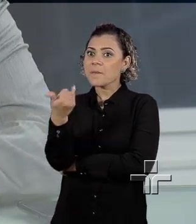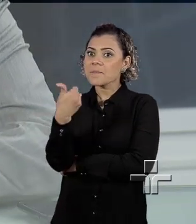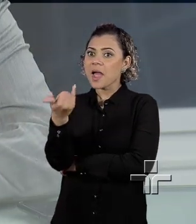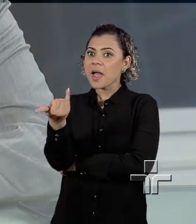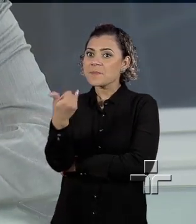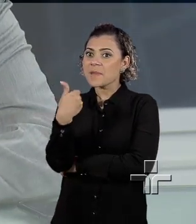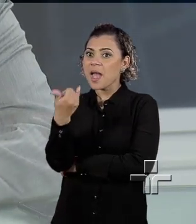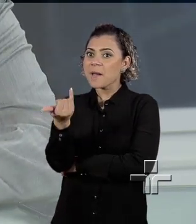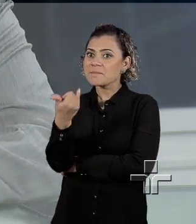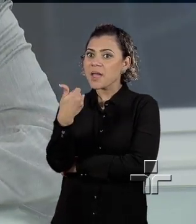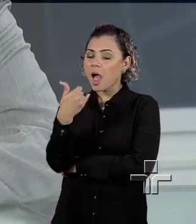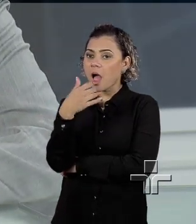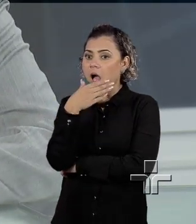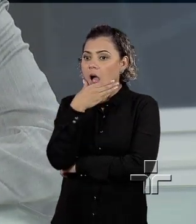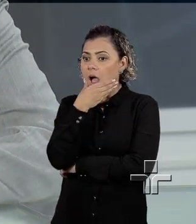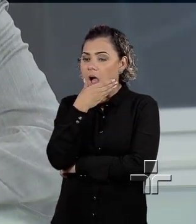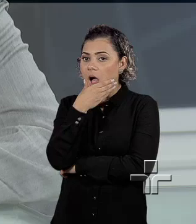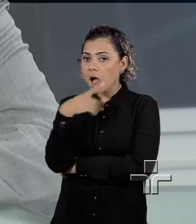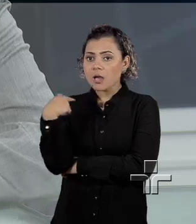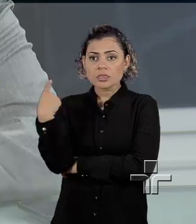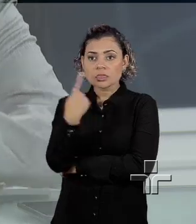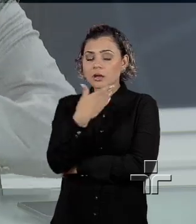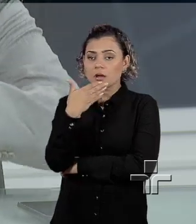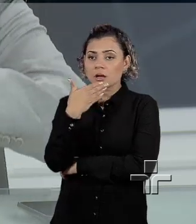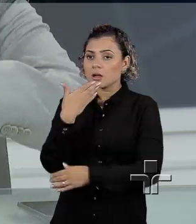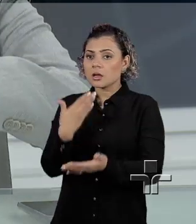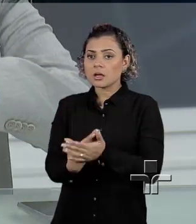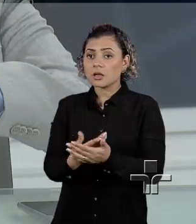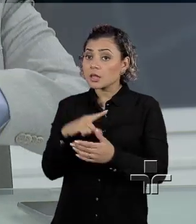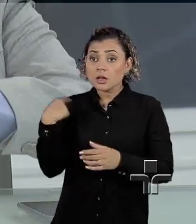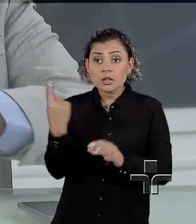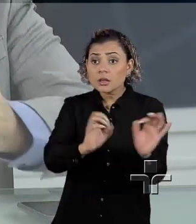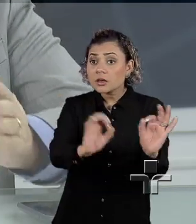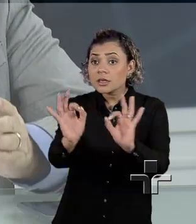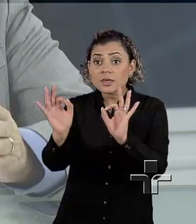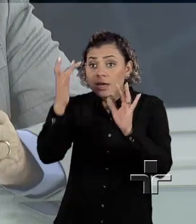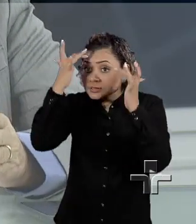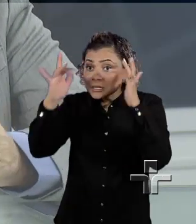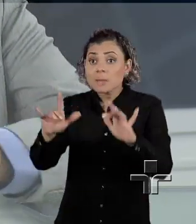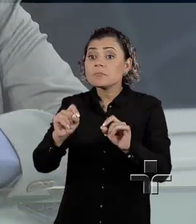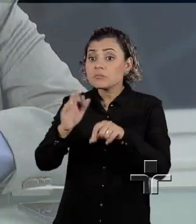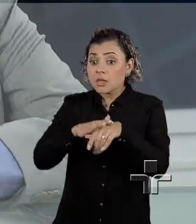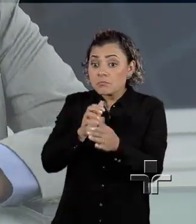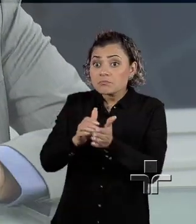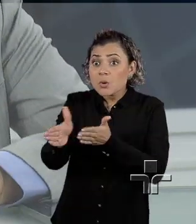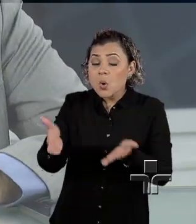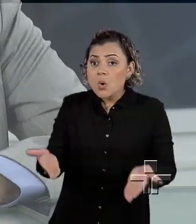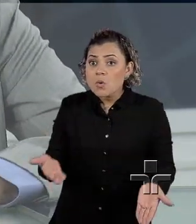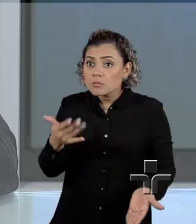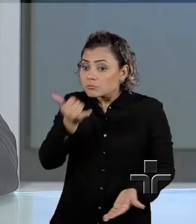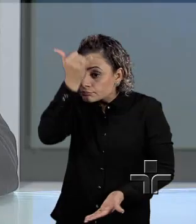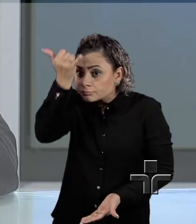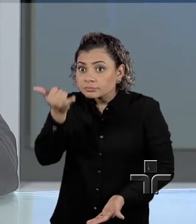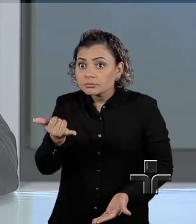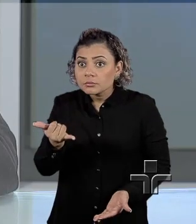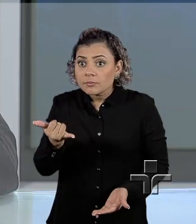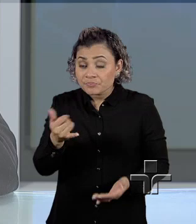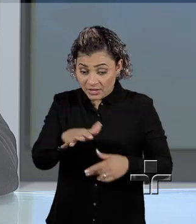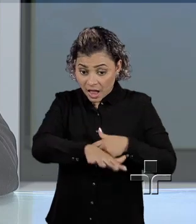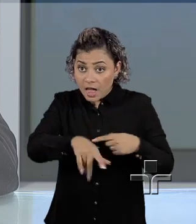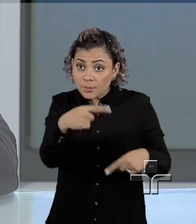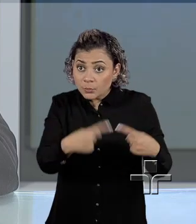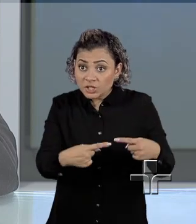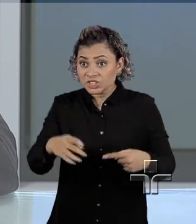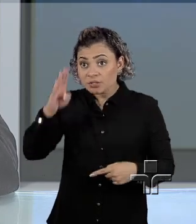disse, primeiro, nós estamos desolados, que era inesperada essa demissão. Ninguém esperava, nem a área política, nem a